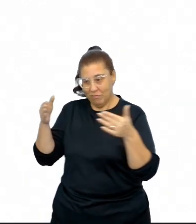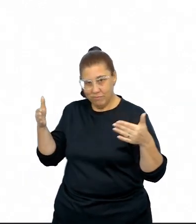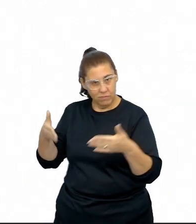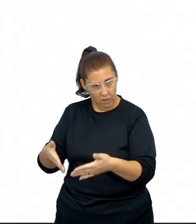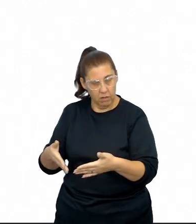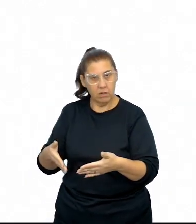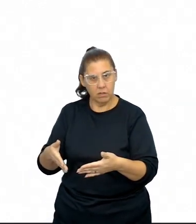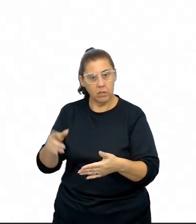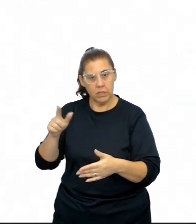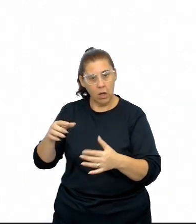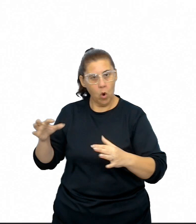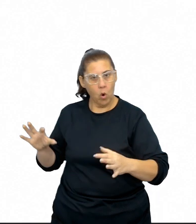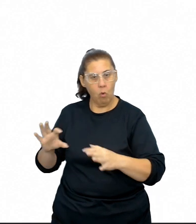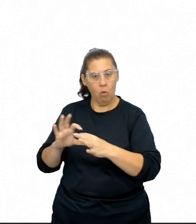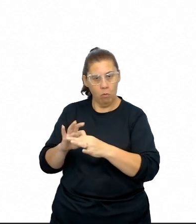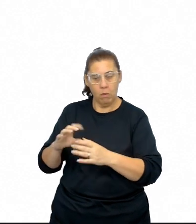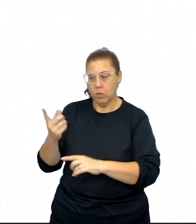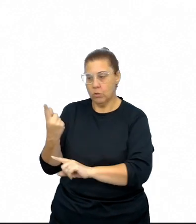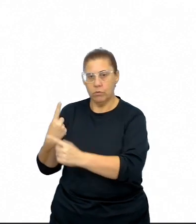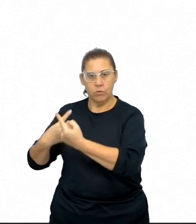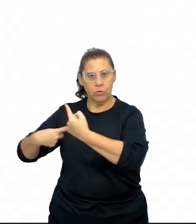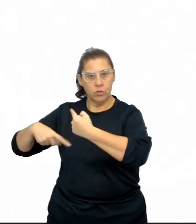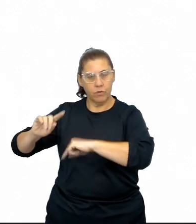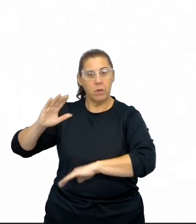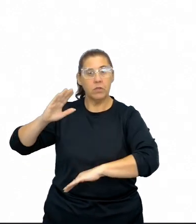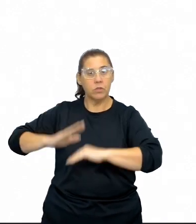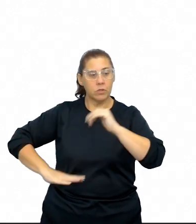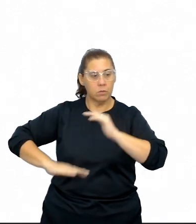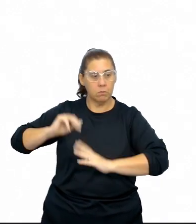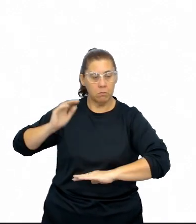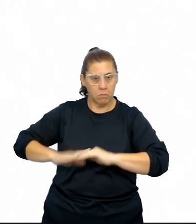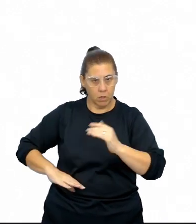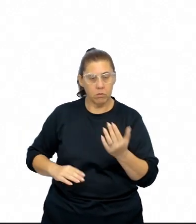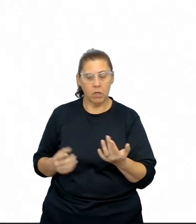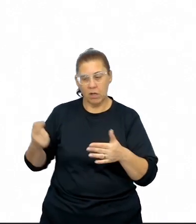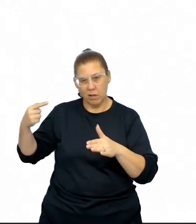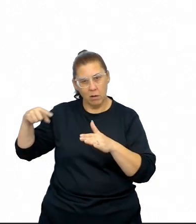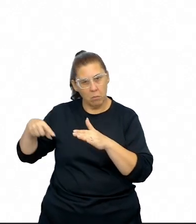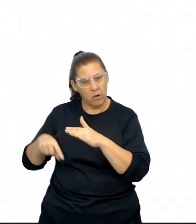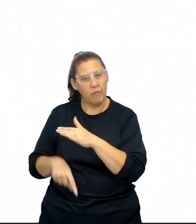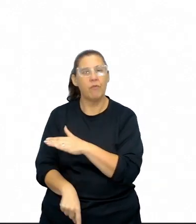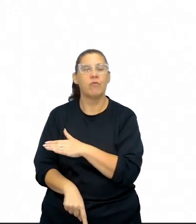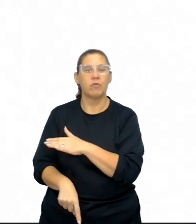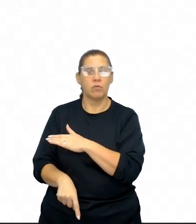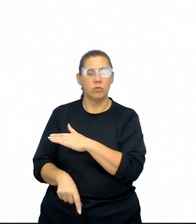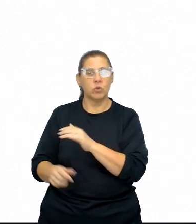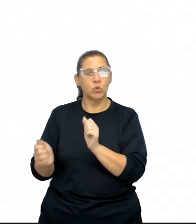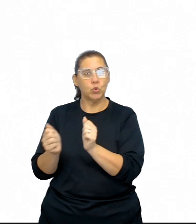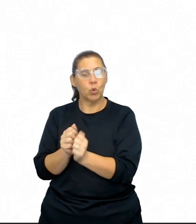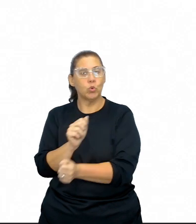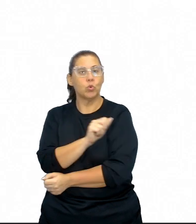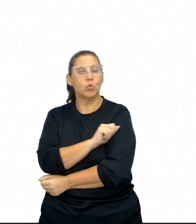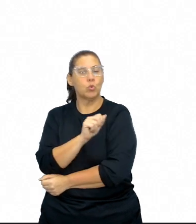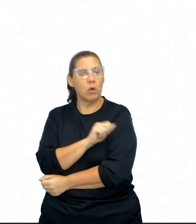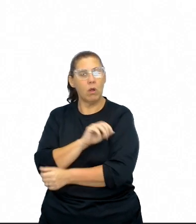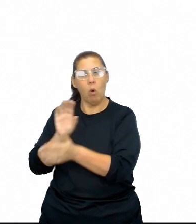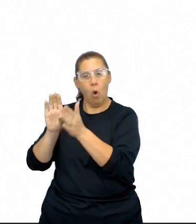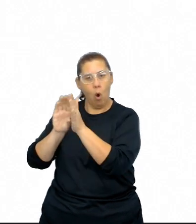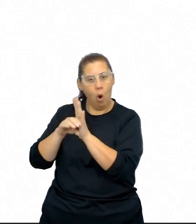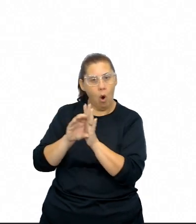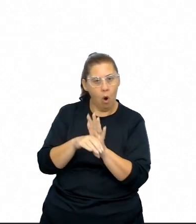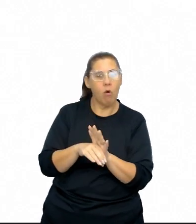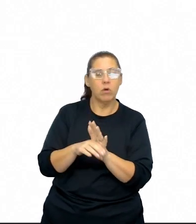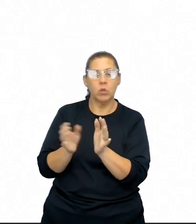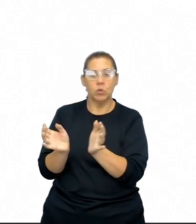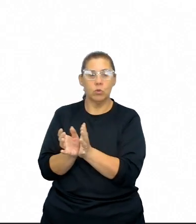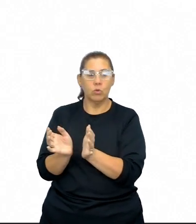específicos, eles estão alinhados ao desenvolvimento de ações que aprofundem com os estudantes os conceitos do nosso